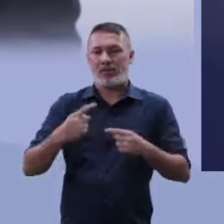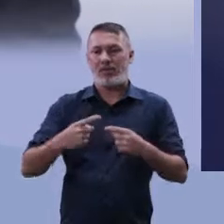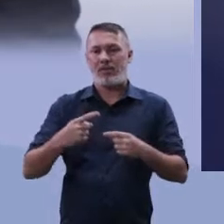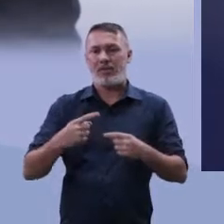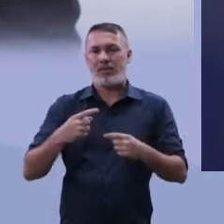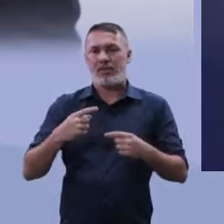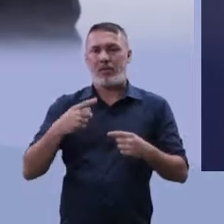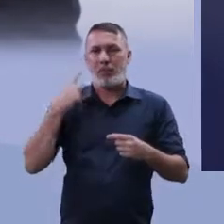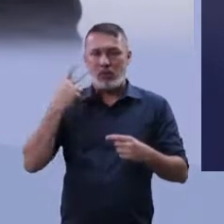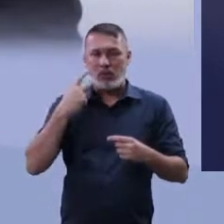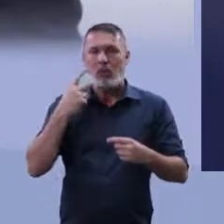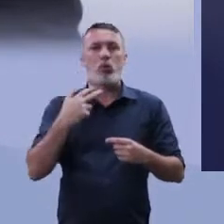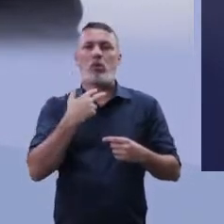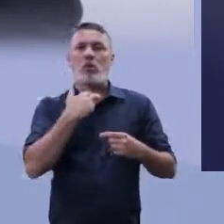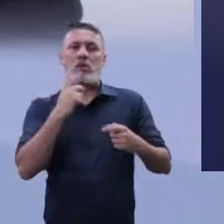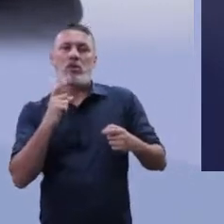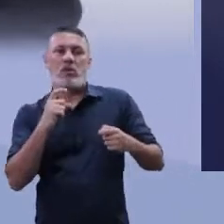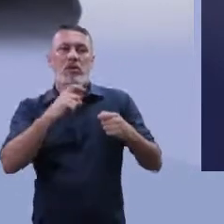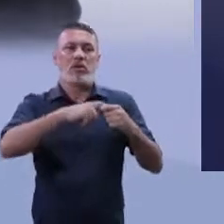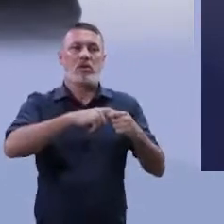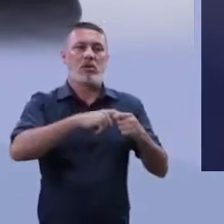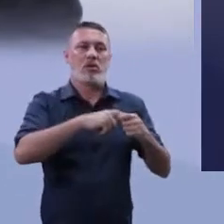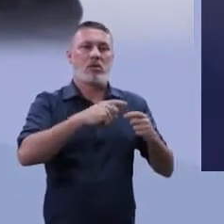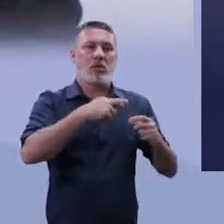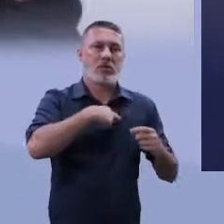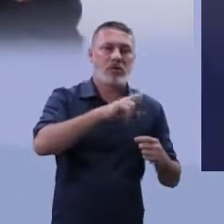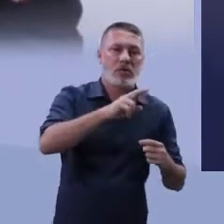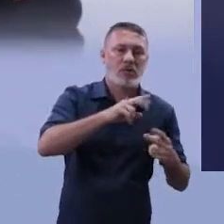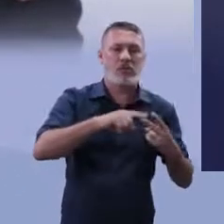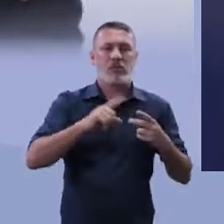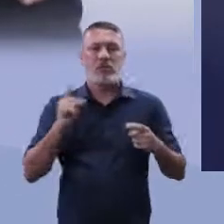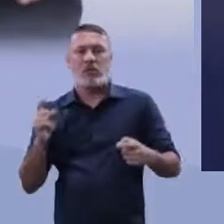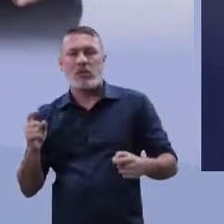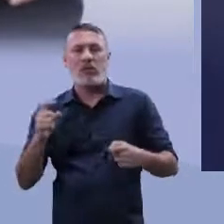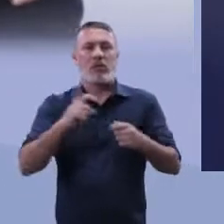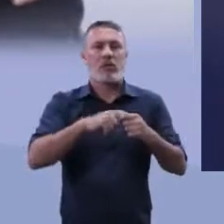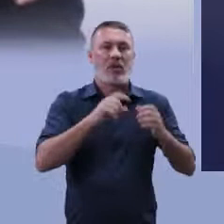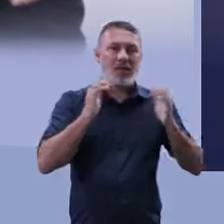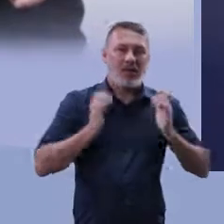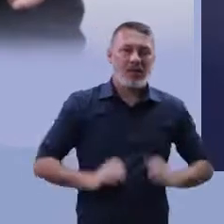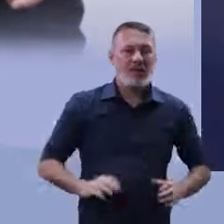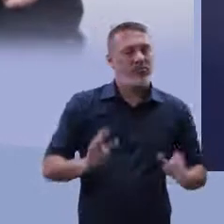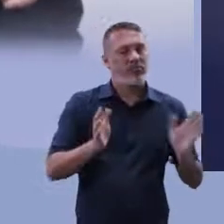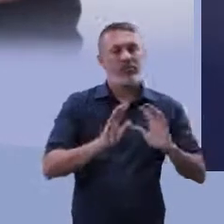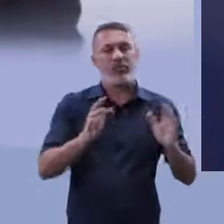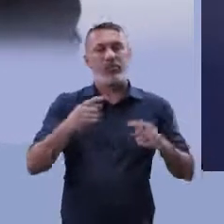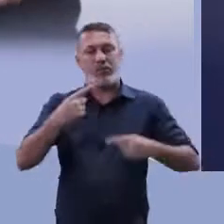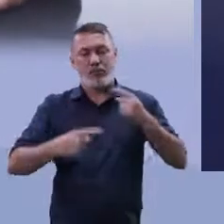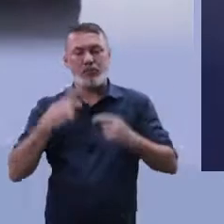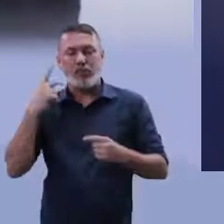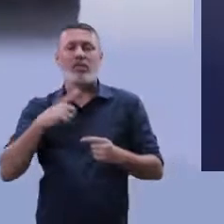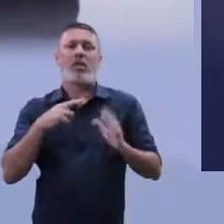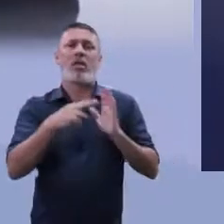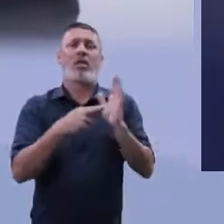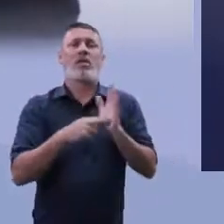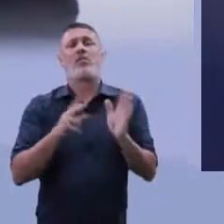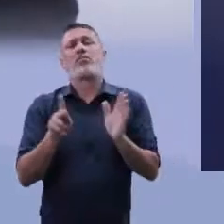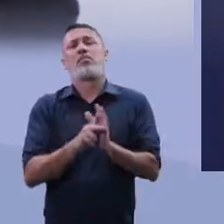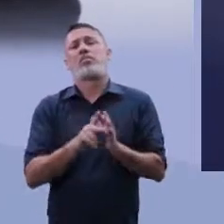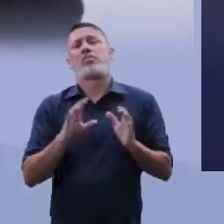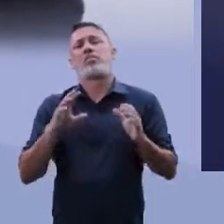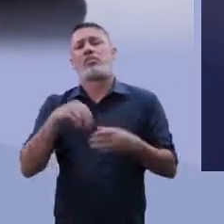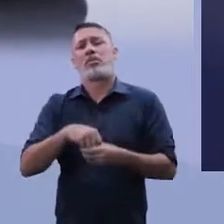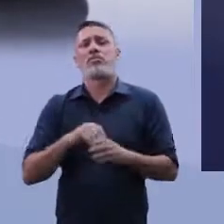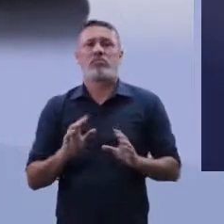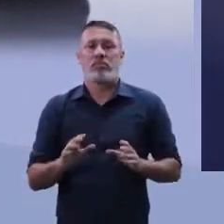partir disso, então, a política não pode estar atrelada nem à religião e nem a uma ética comum. A política tem as suas próprias regras do seu